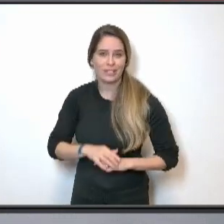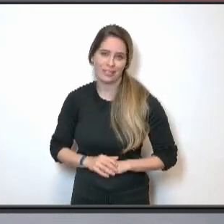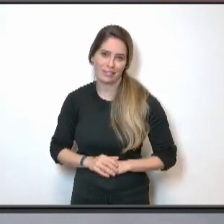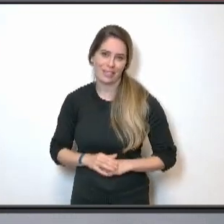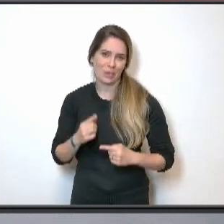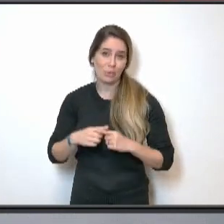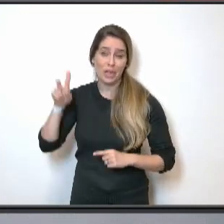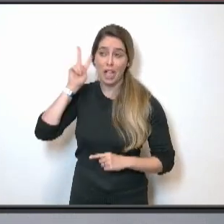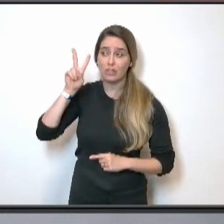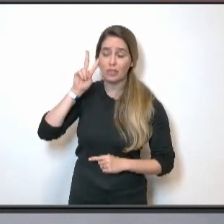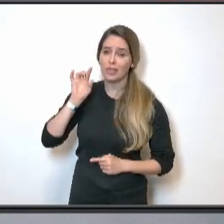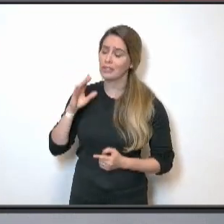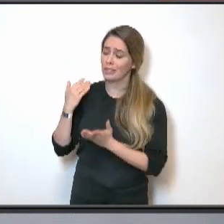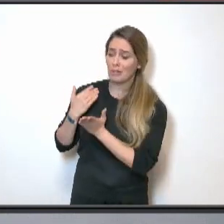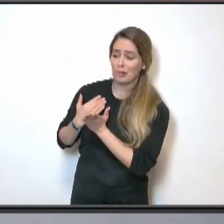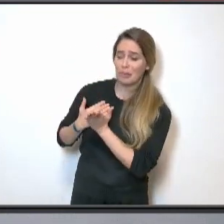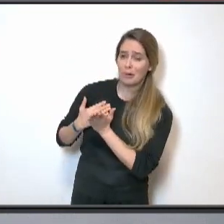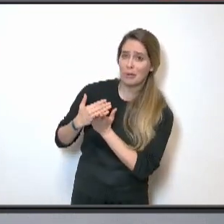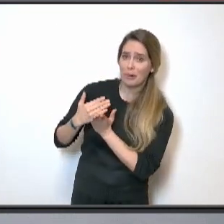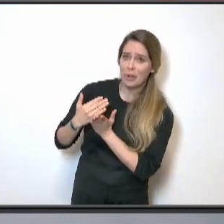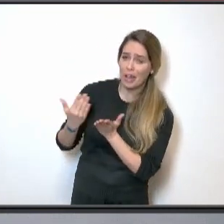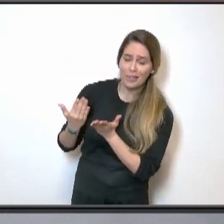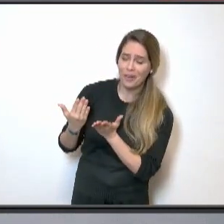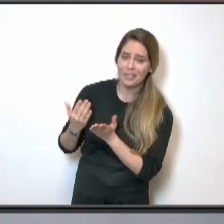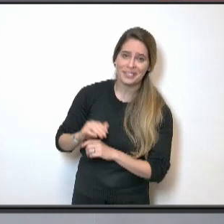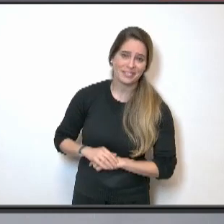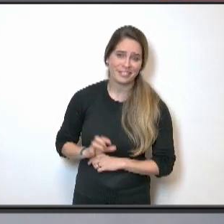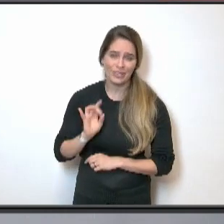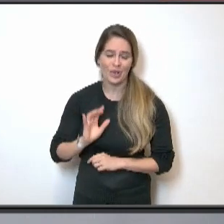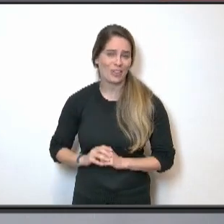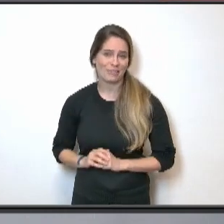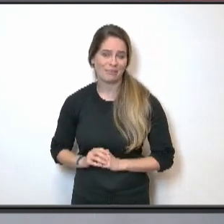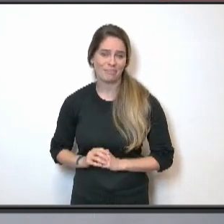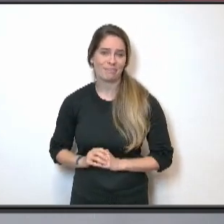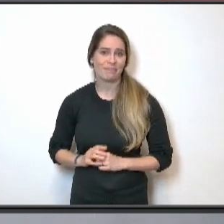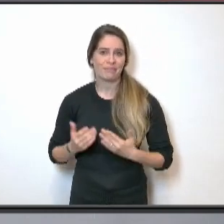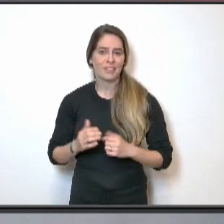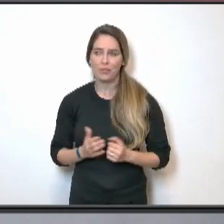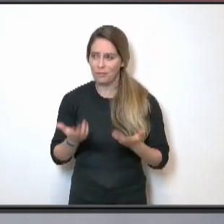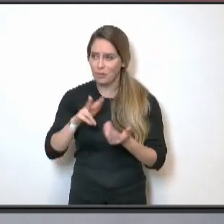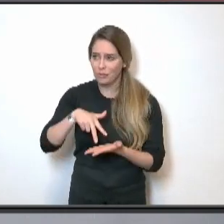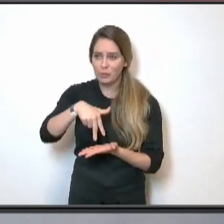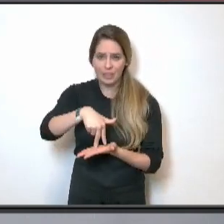está começando. Só está começando. Vamos ficar em